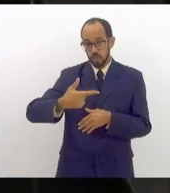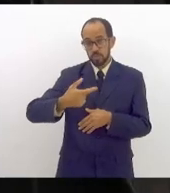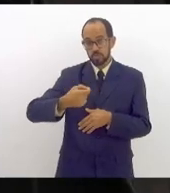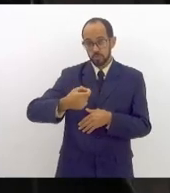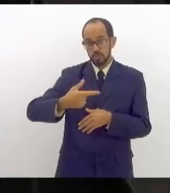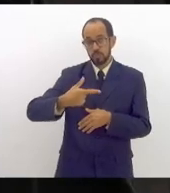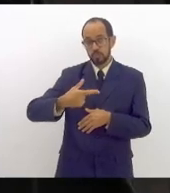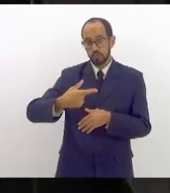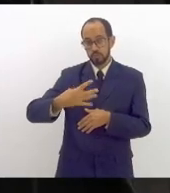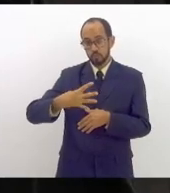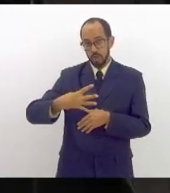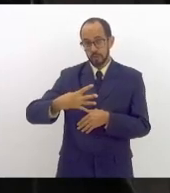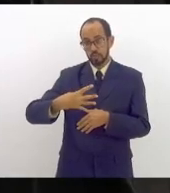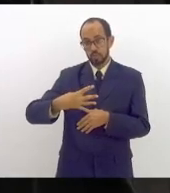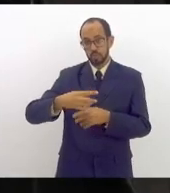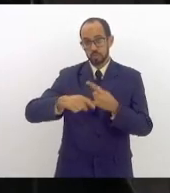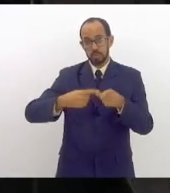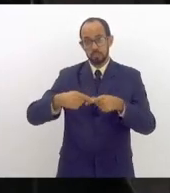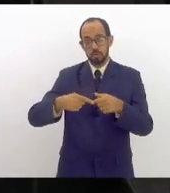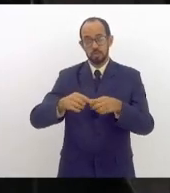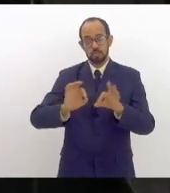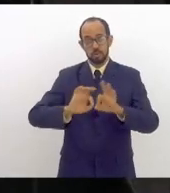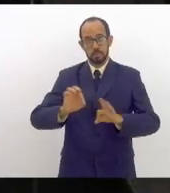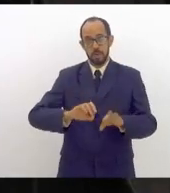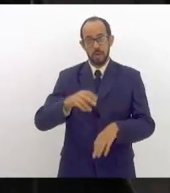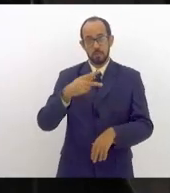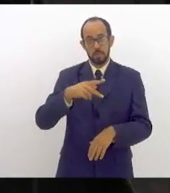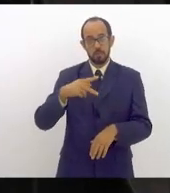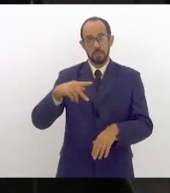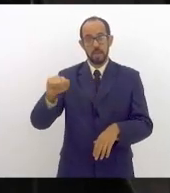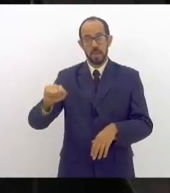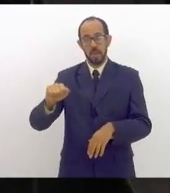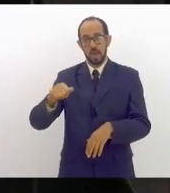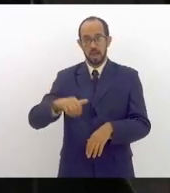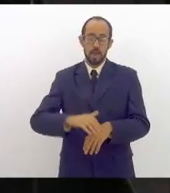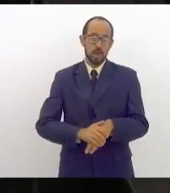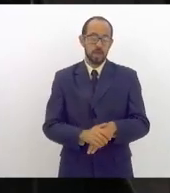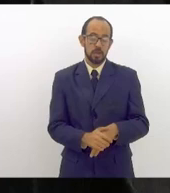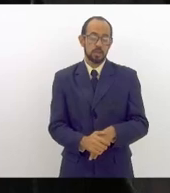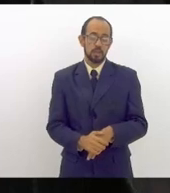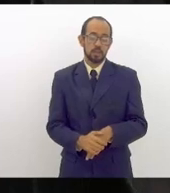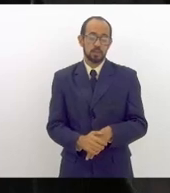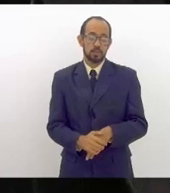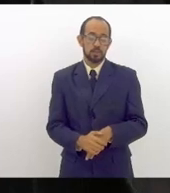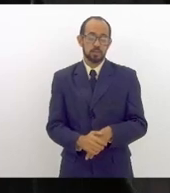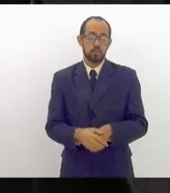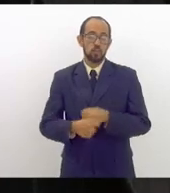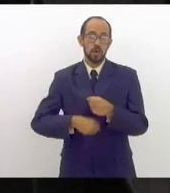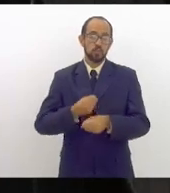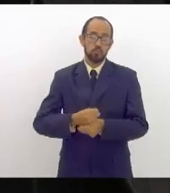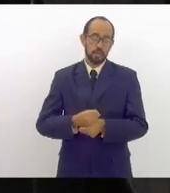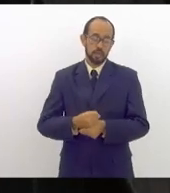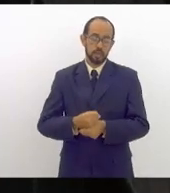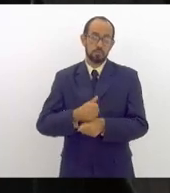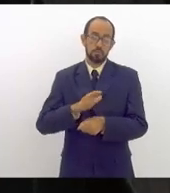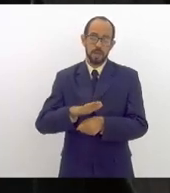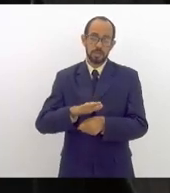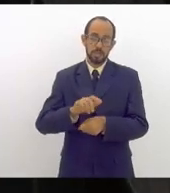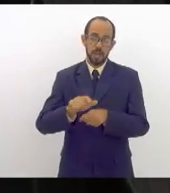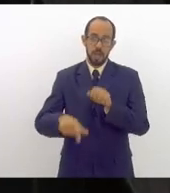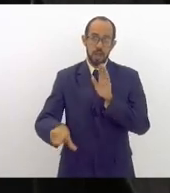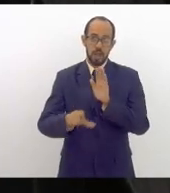se preparar o PPA de 24 em 2023. Mas a lei